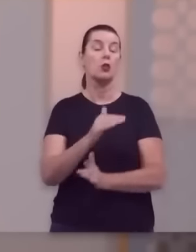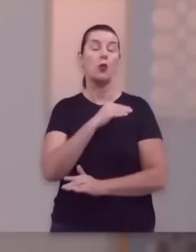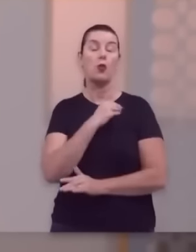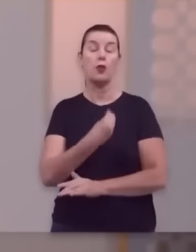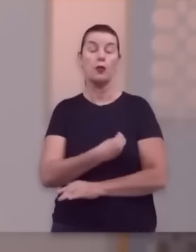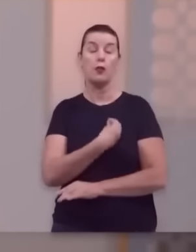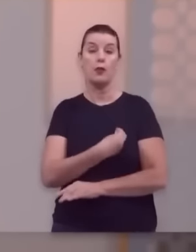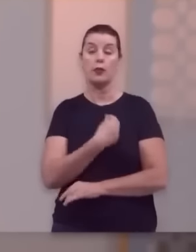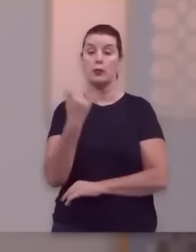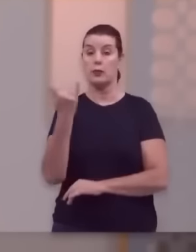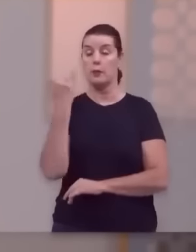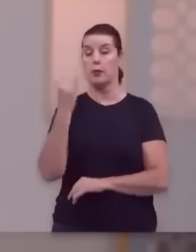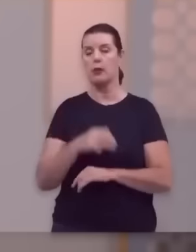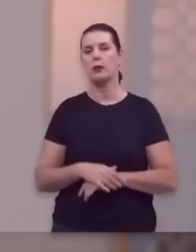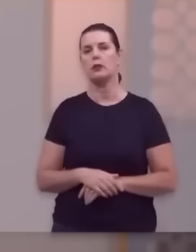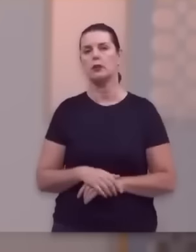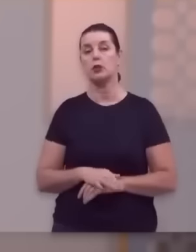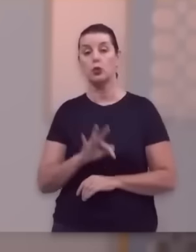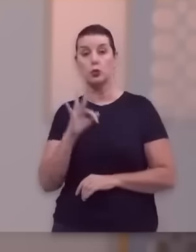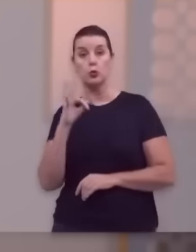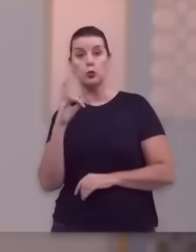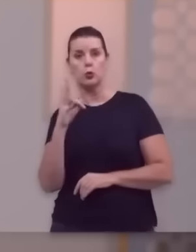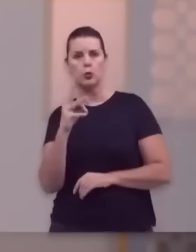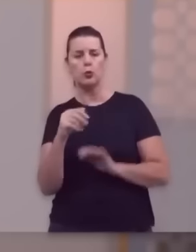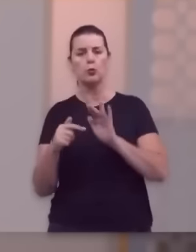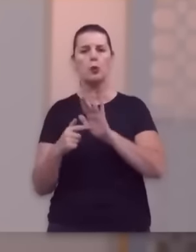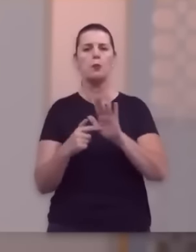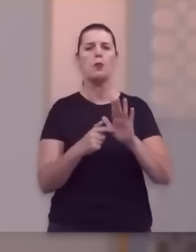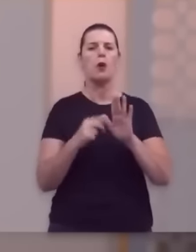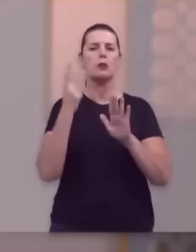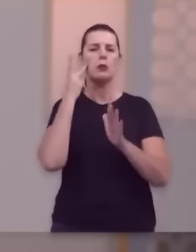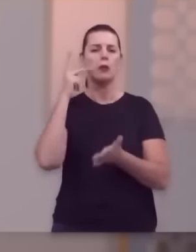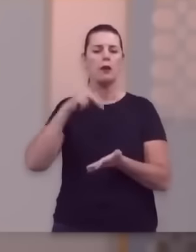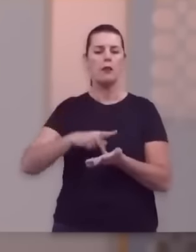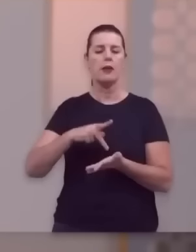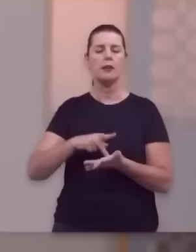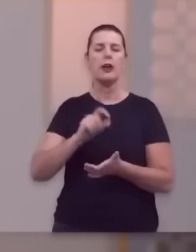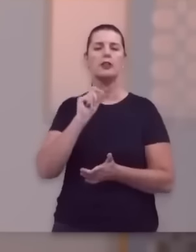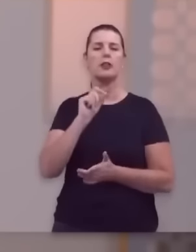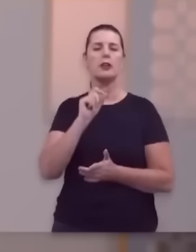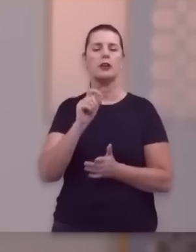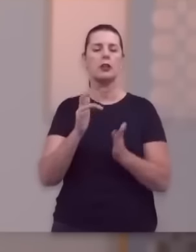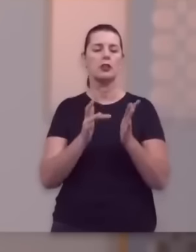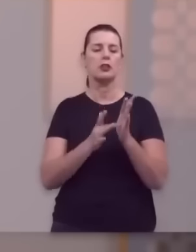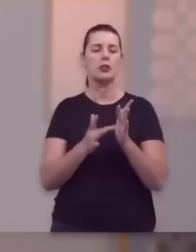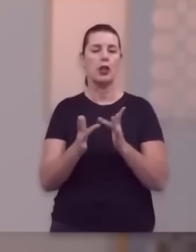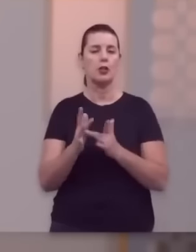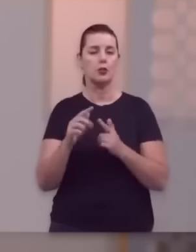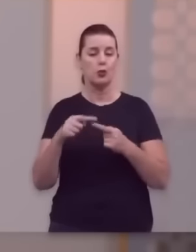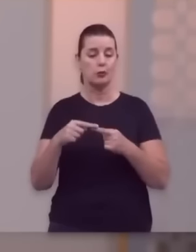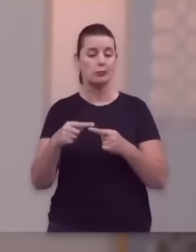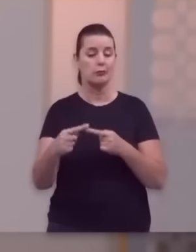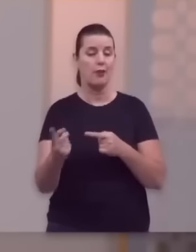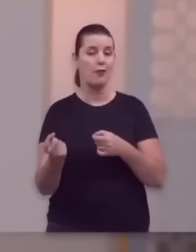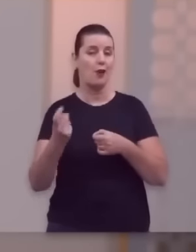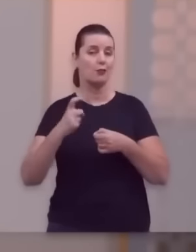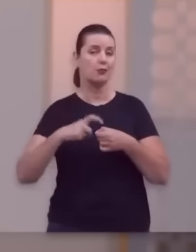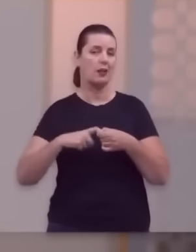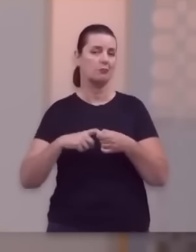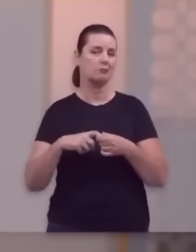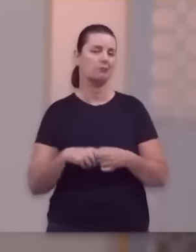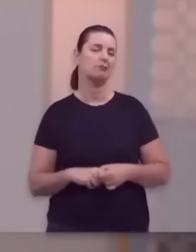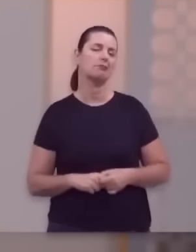preciosas e isso tudo aponta para esta verdade Magna Jesus breve voltará